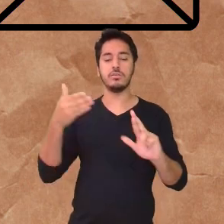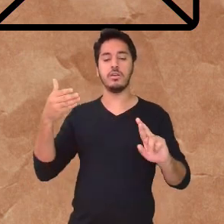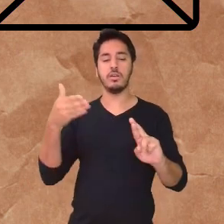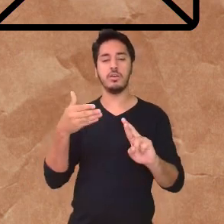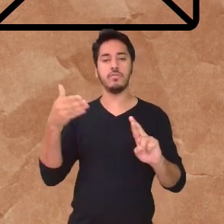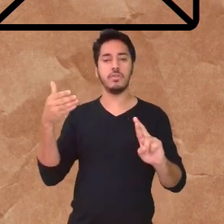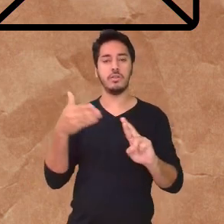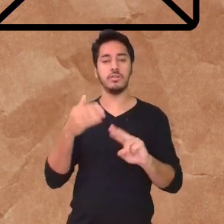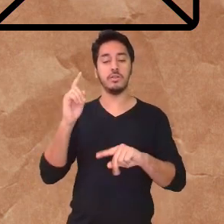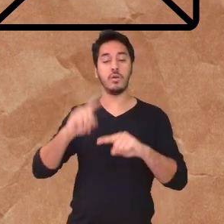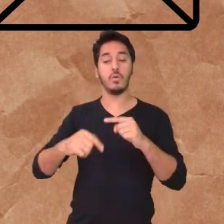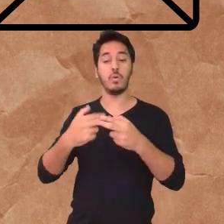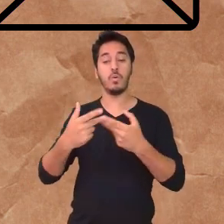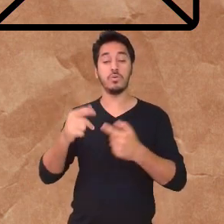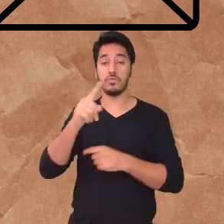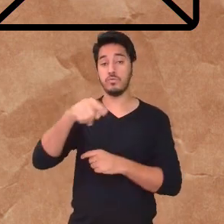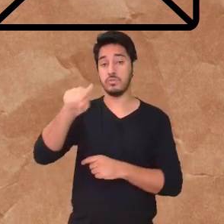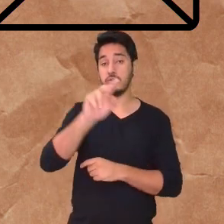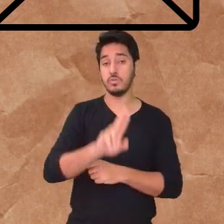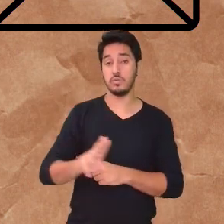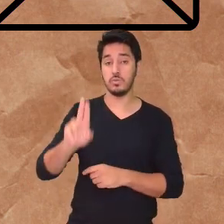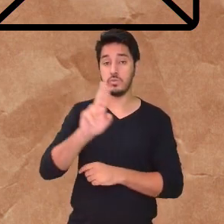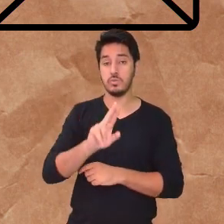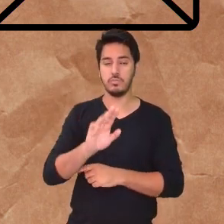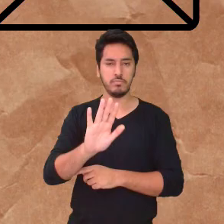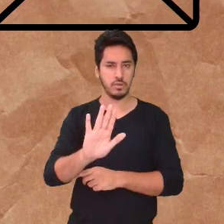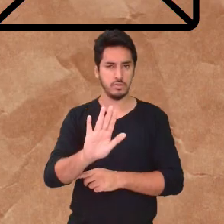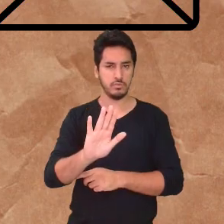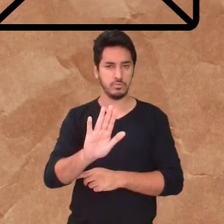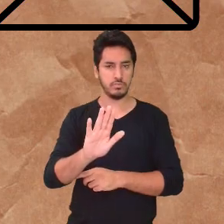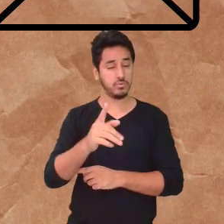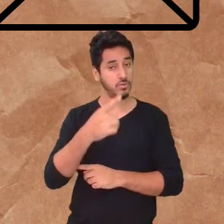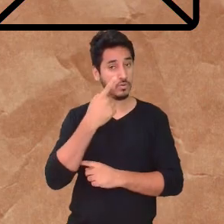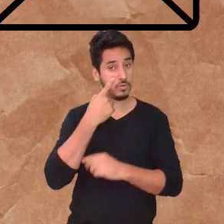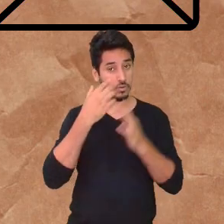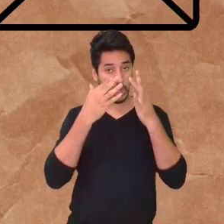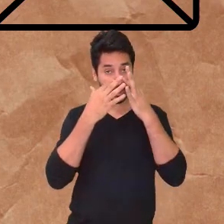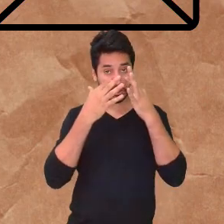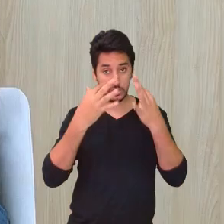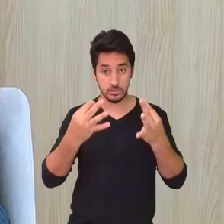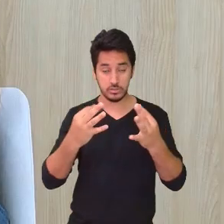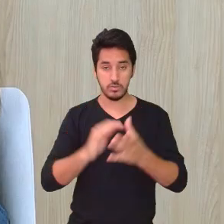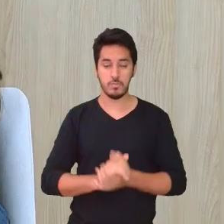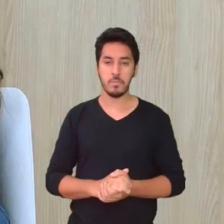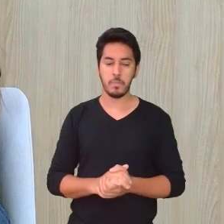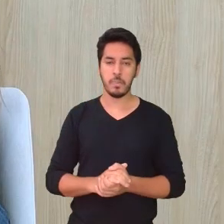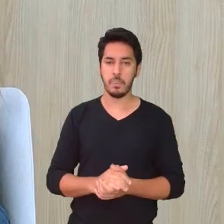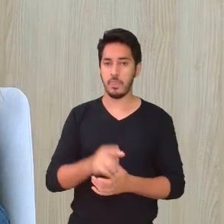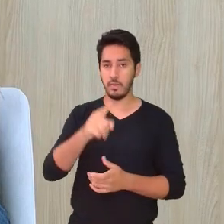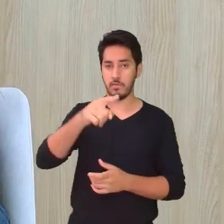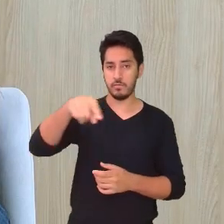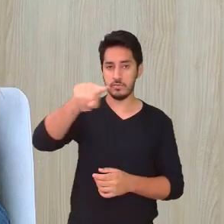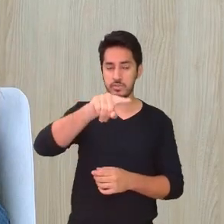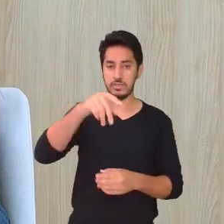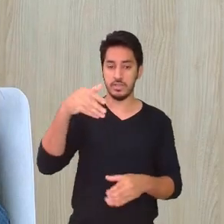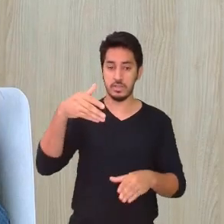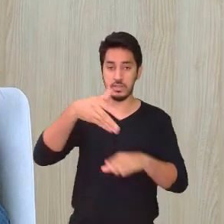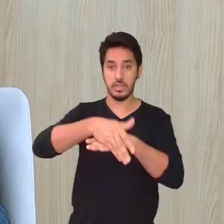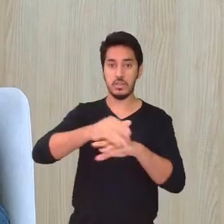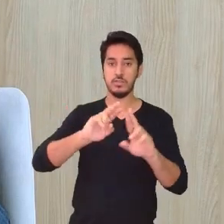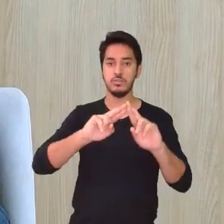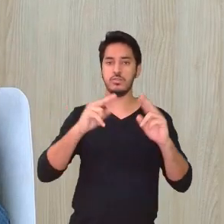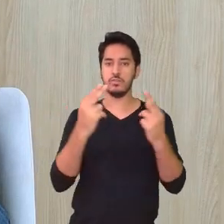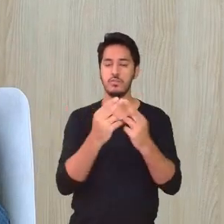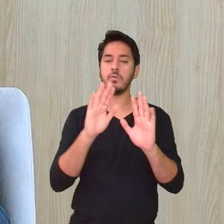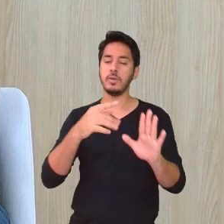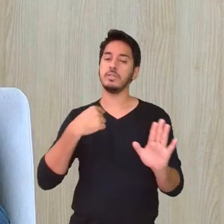de que coisas que vocês utilizam. Mas quando a gente chama bem atenção, vocês estão nesse universo, mas é papel nosso,